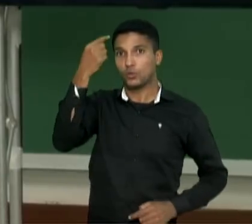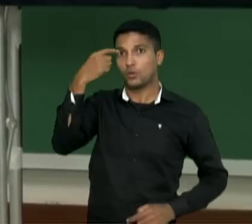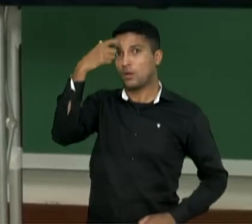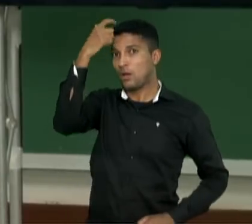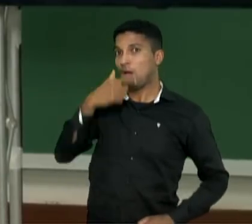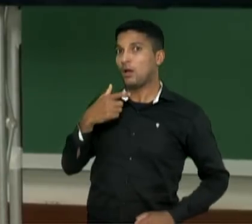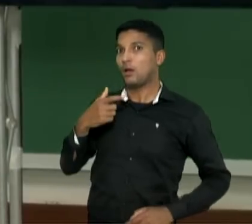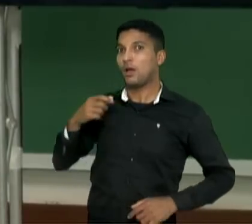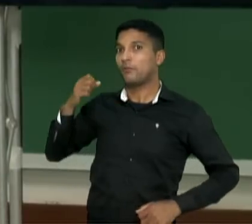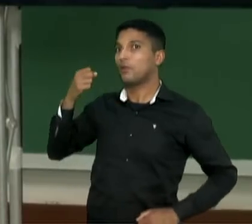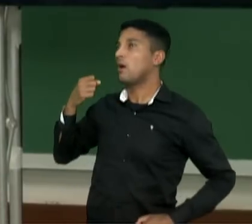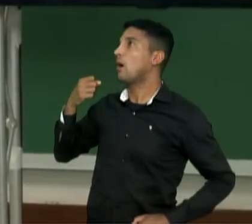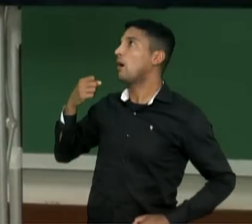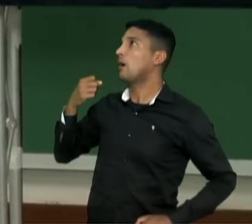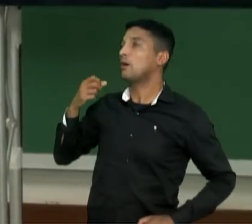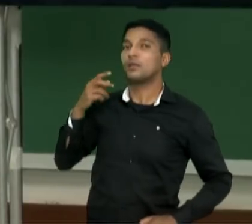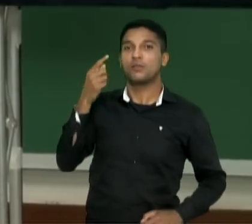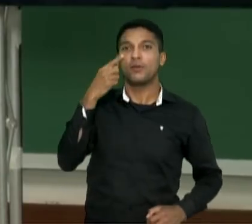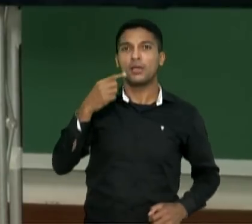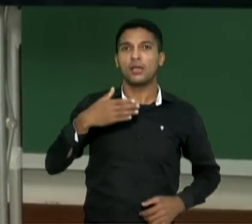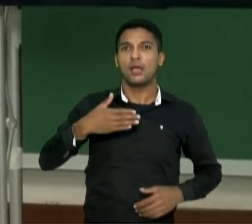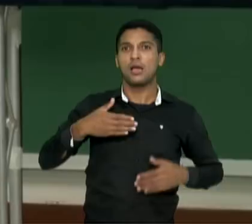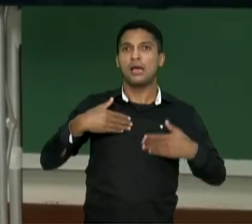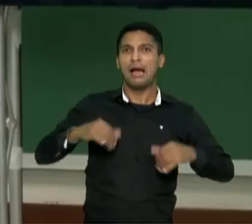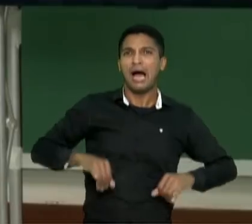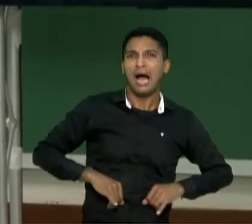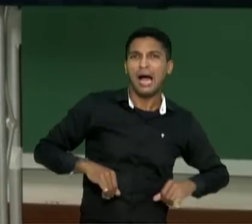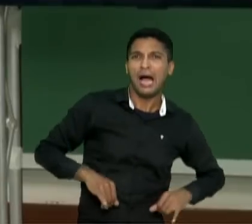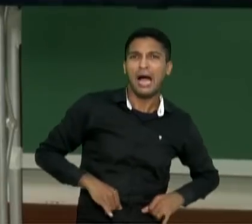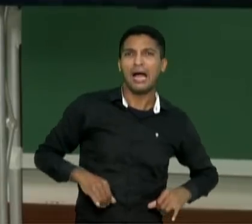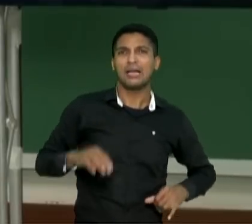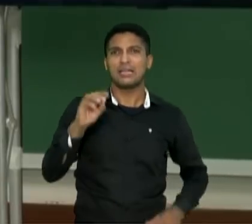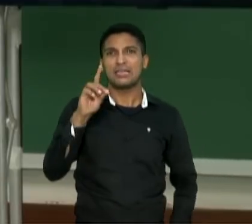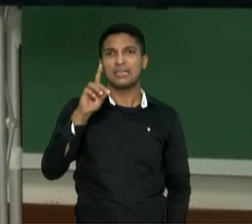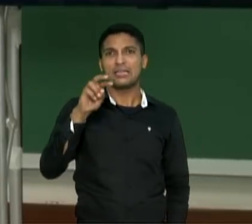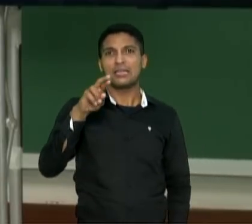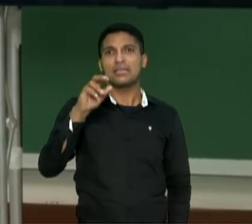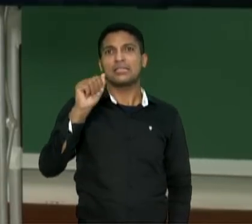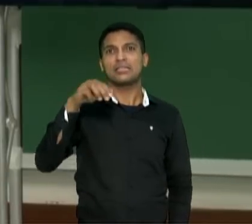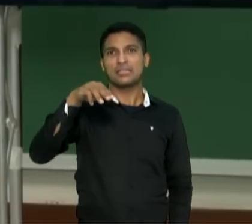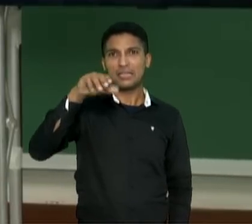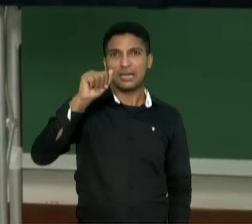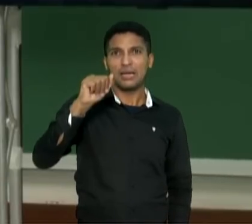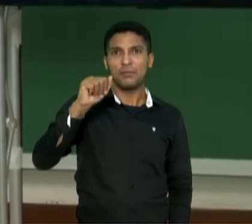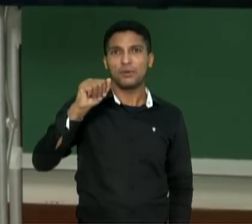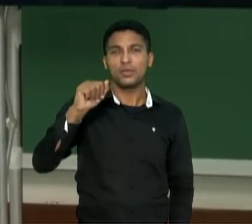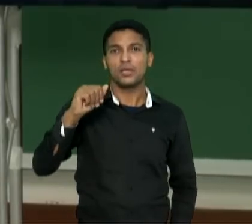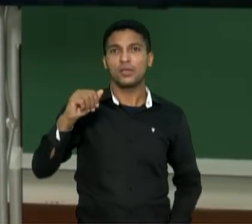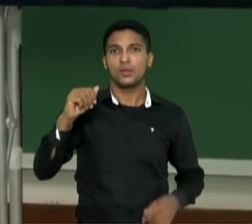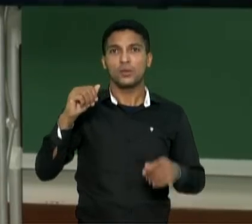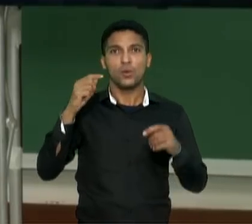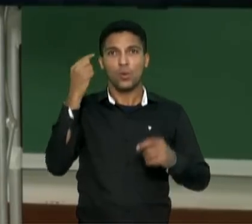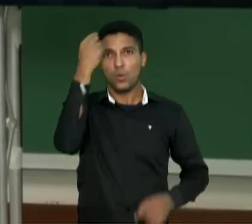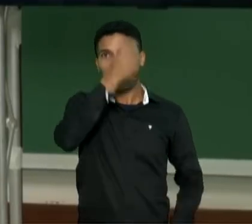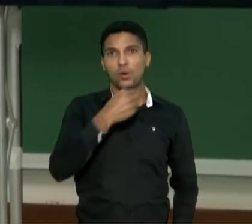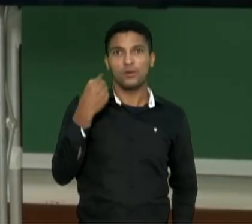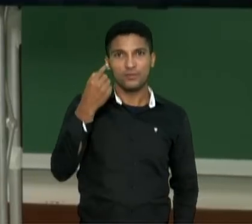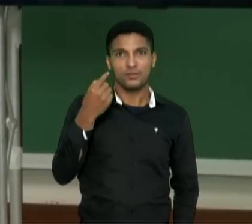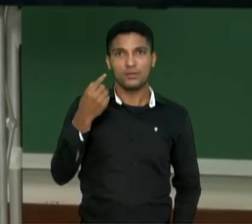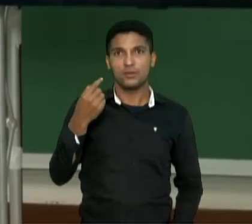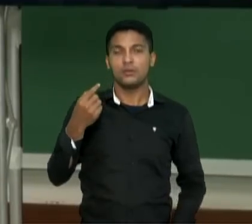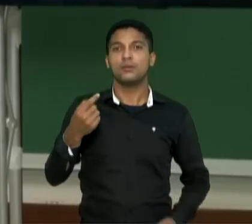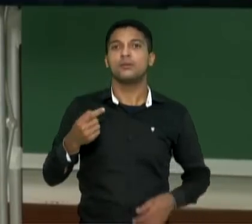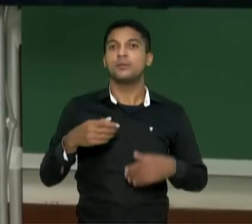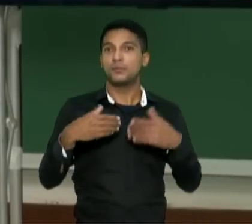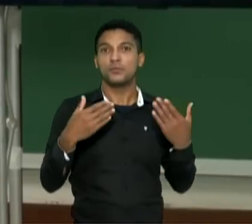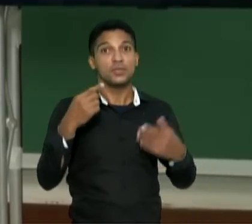ver muito em comum com essa dramaticidade do barroco. Talvez a gente não veja tanto assim próximo do barroco que a gente analisou aqui em aula, mas a